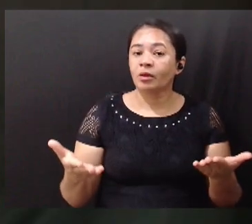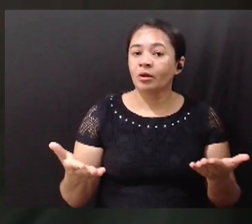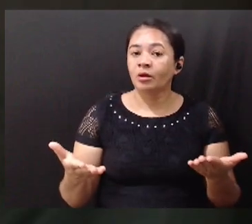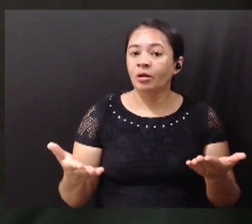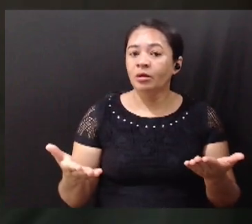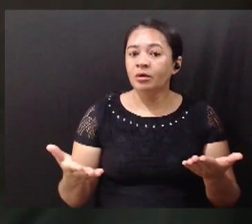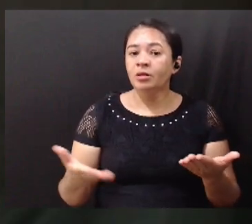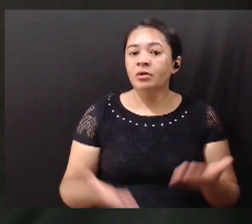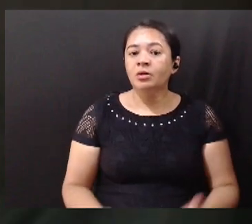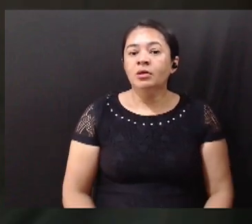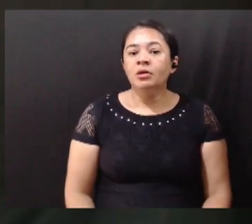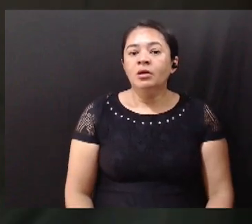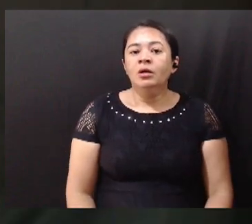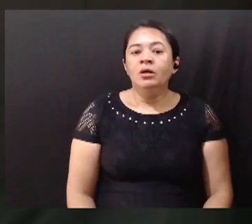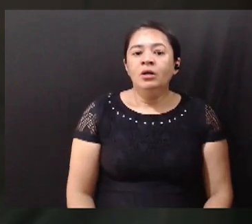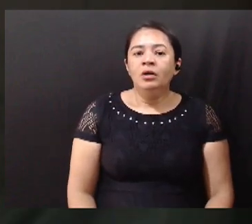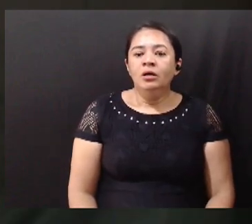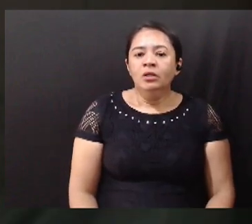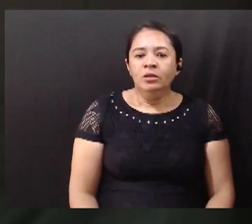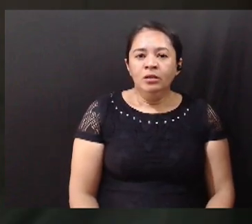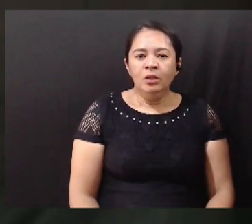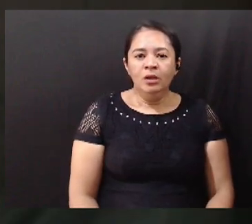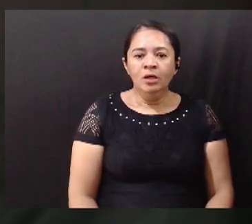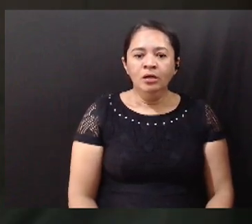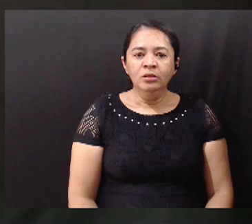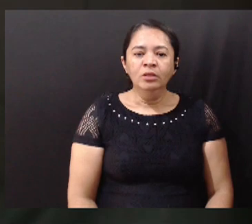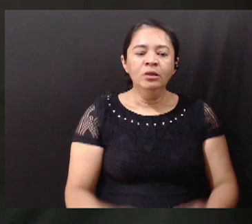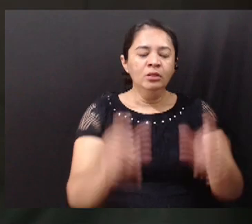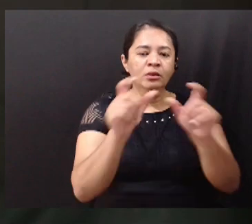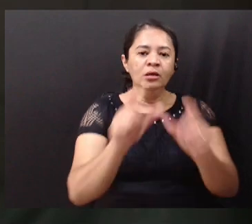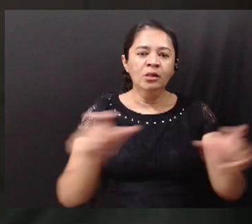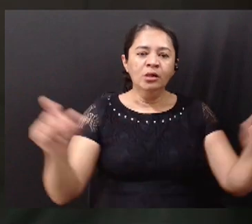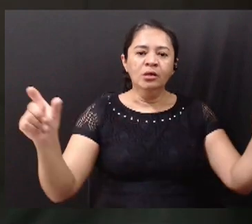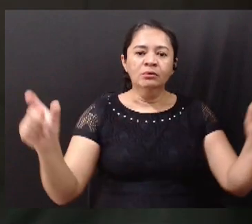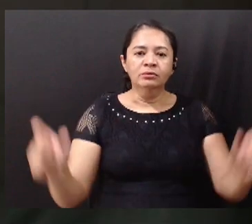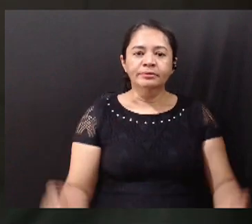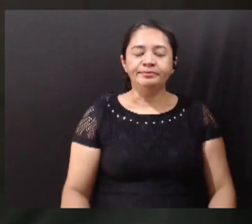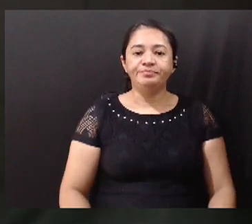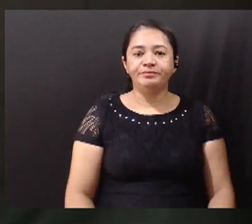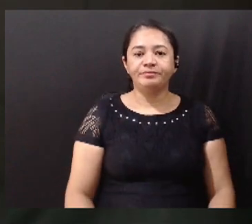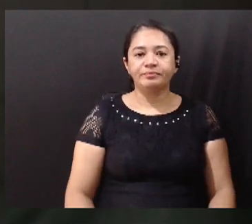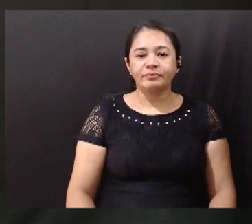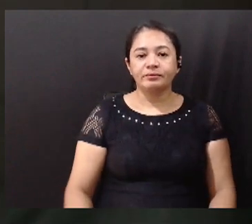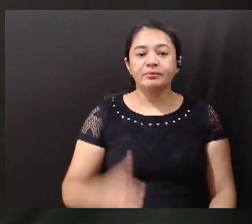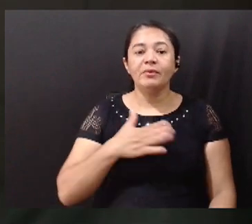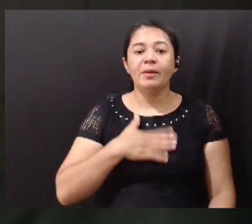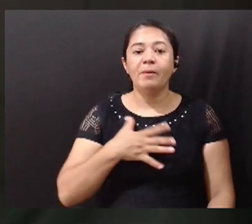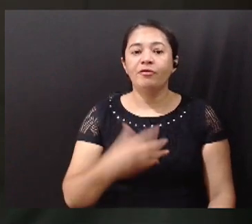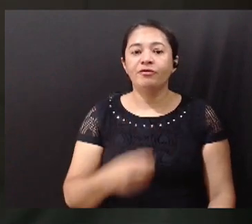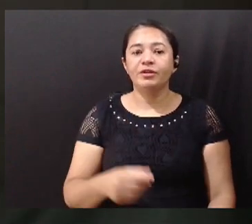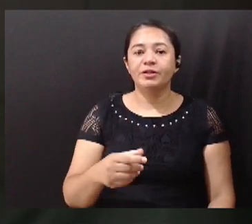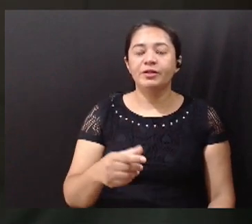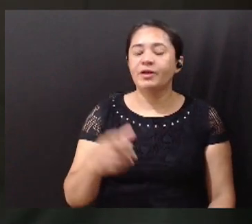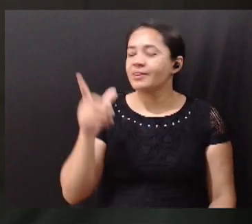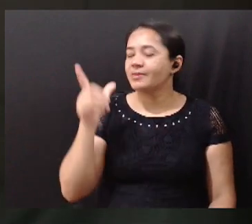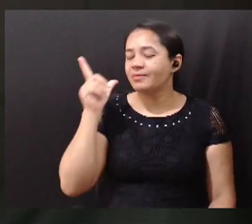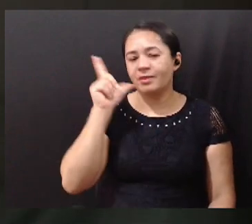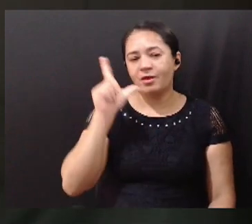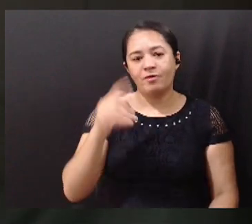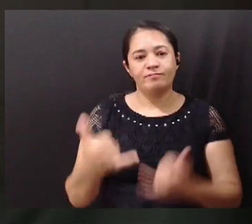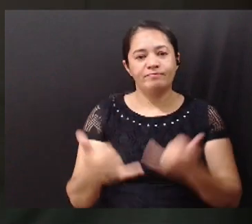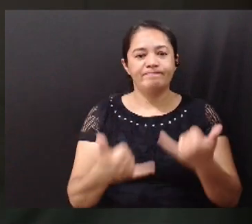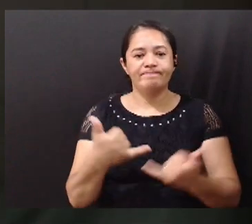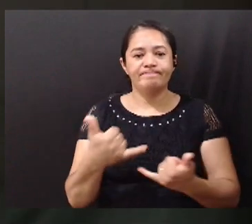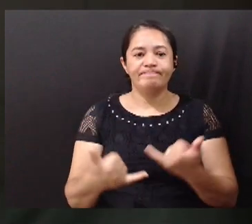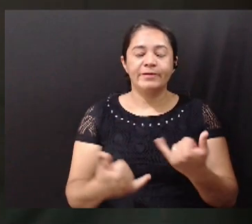assim, a gente pode dizer que é a frase clássica das férias, né? O meu filho não consegue brincar sozinho. E